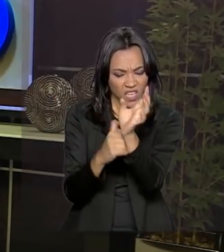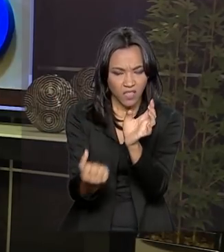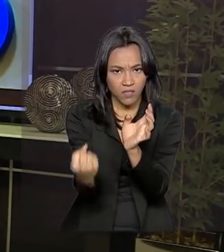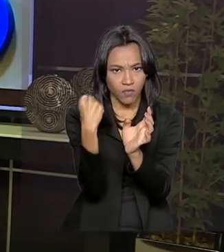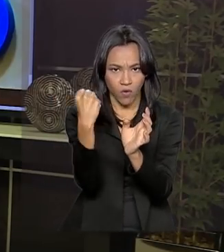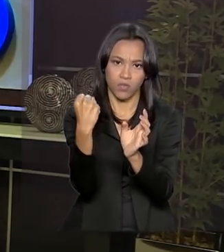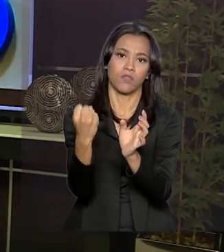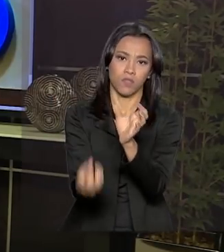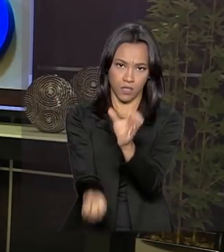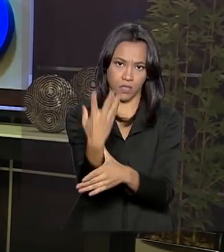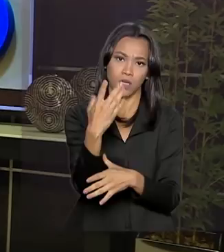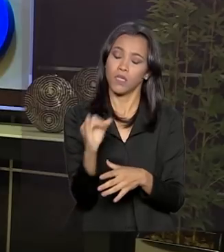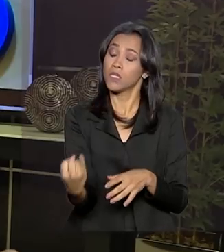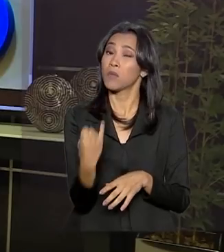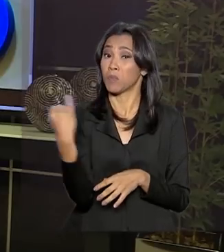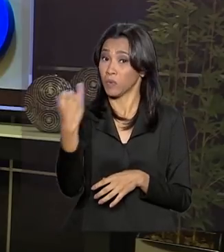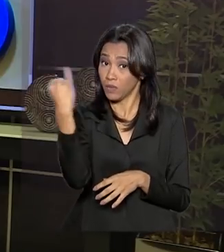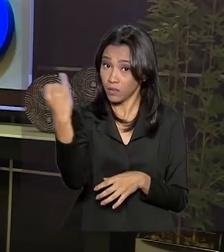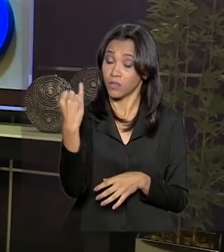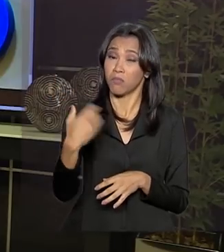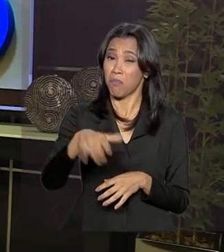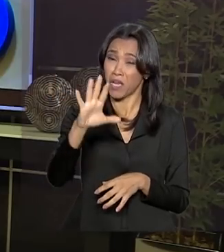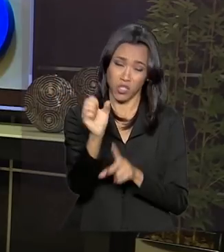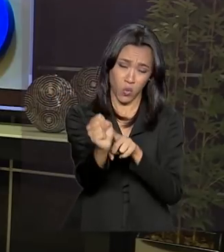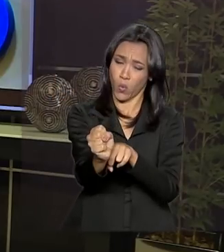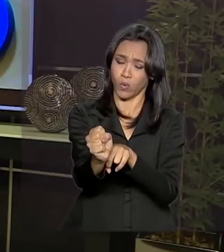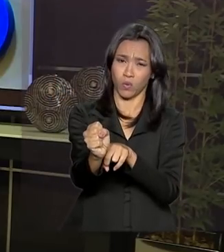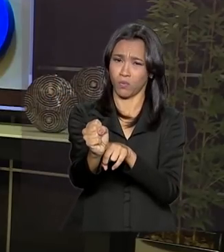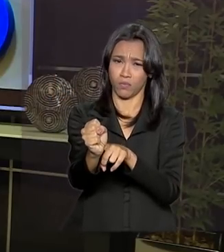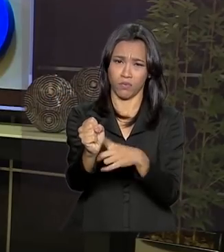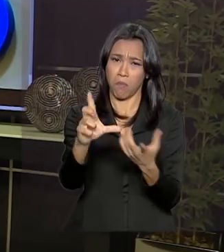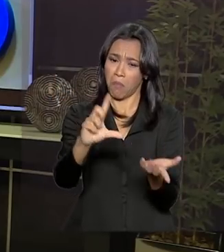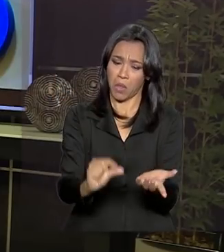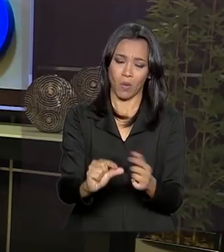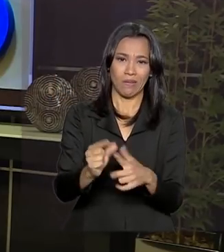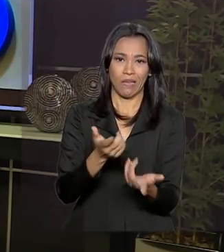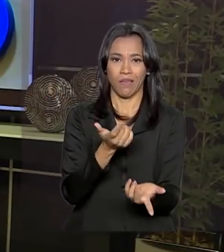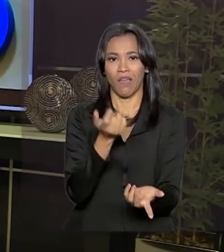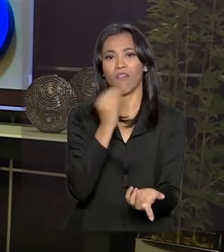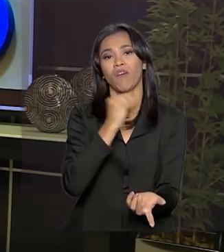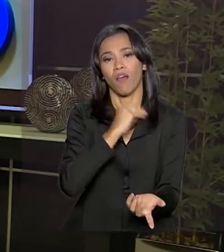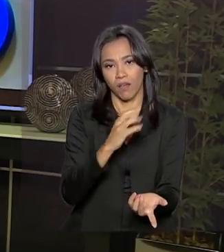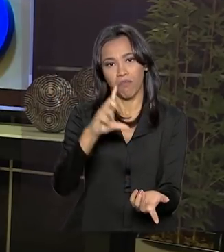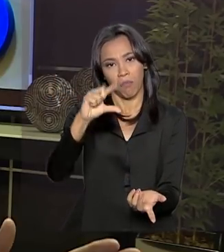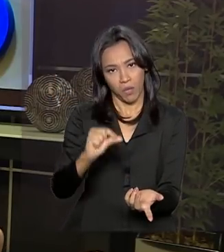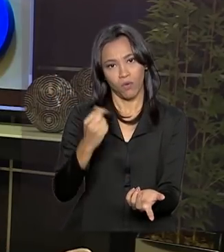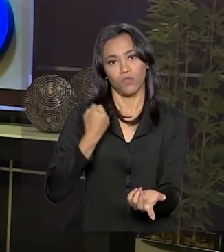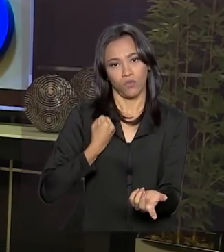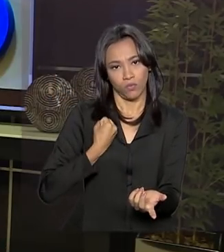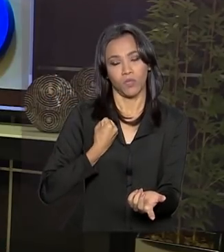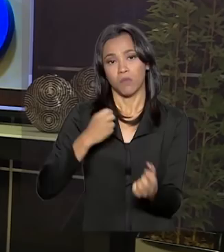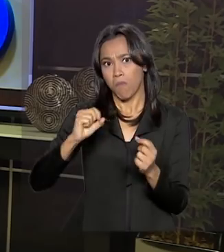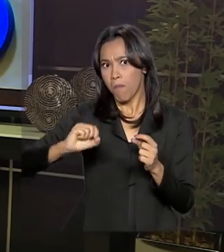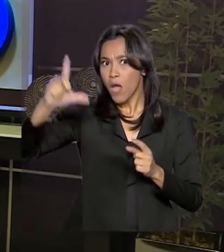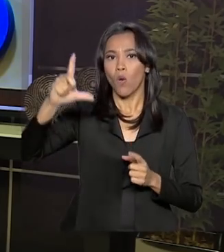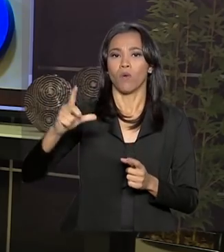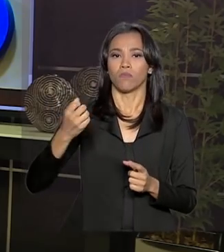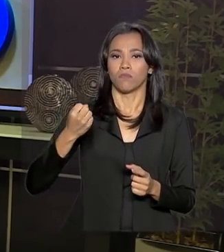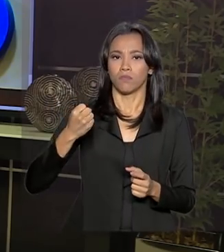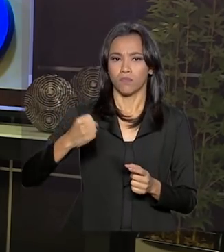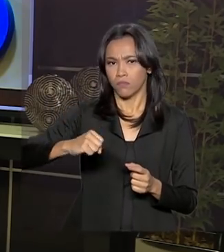fortes. É muito importante criar senhas fortes. Mais que oito caracteres. Uma senha de oito caracteres é uma senha relativamente fraca. Que crie senhas grandes. Pense.